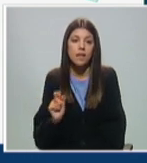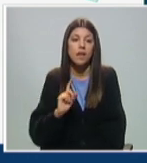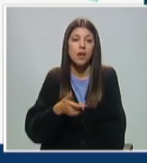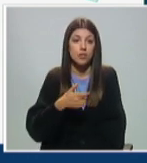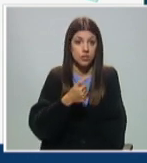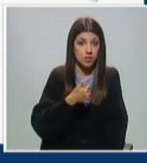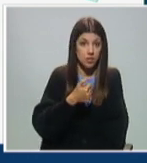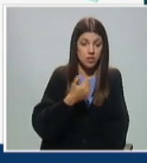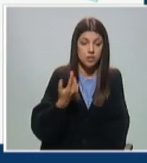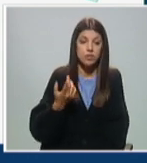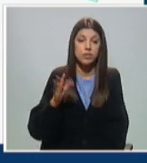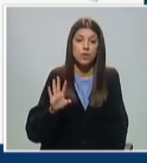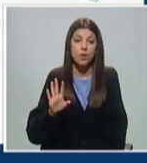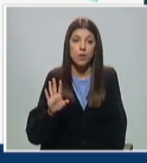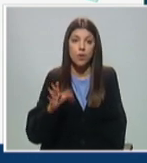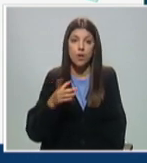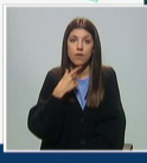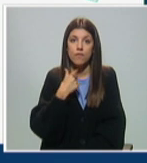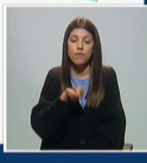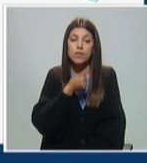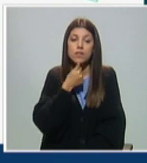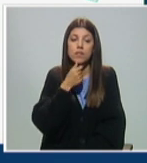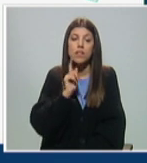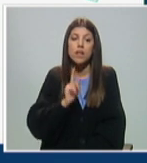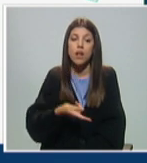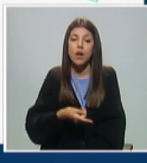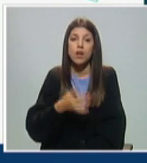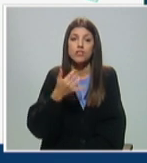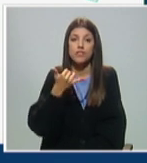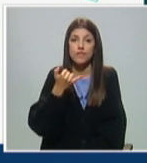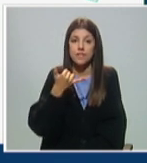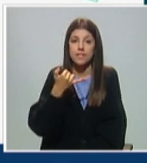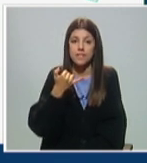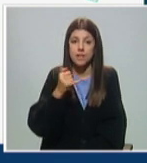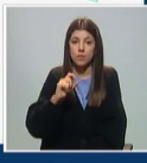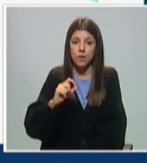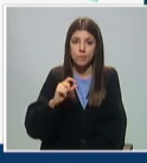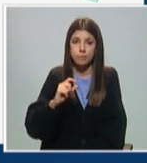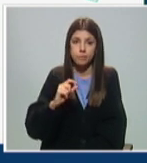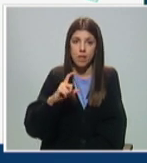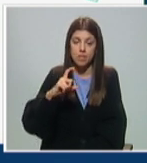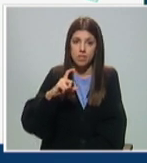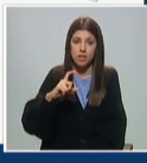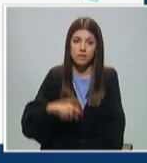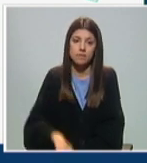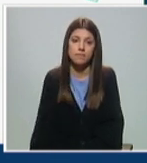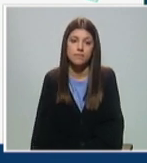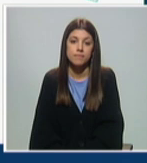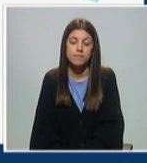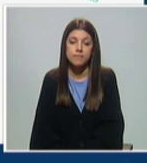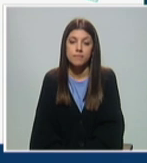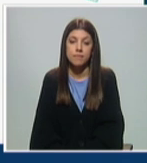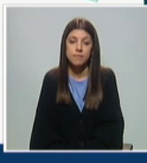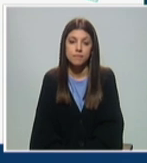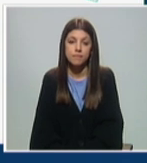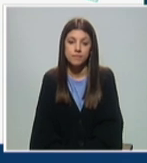e eu vou digitar a altura 25. Então, a minha linha já